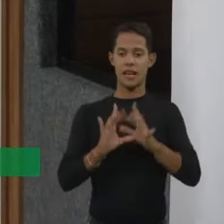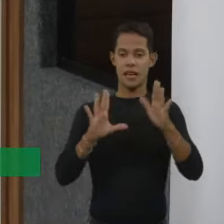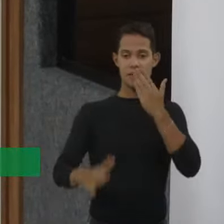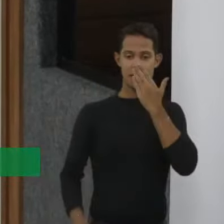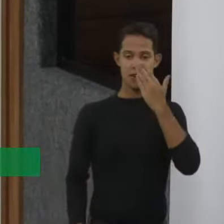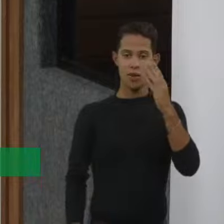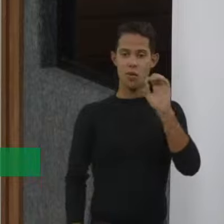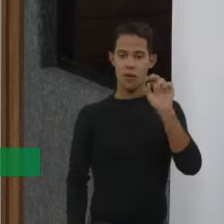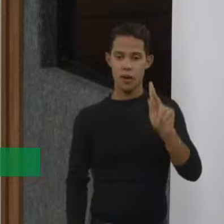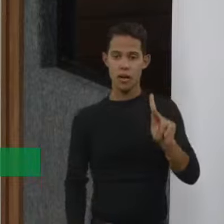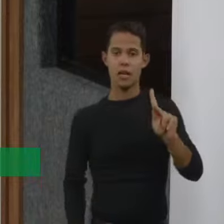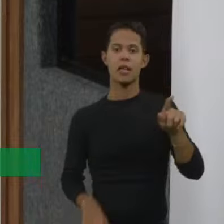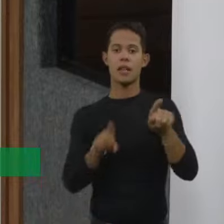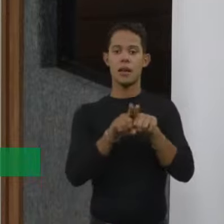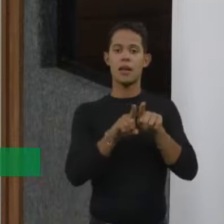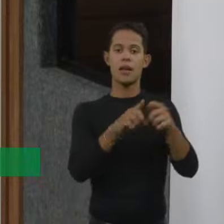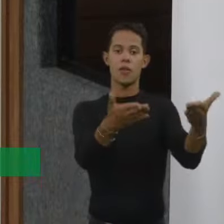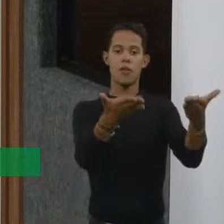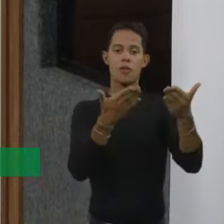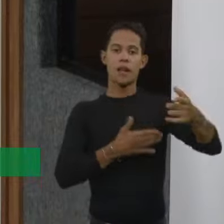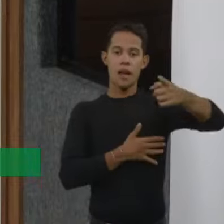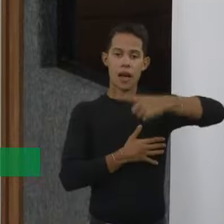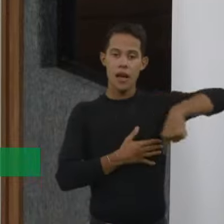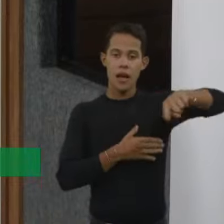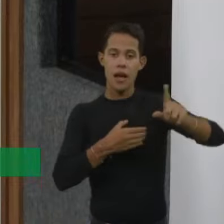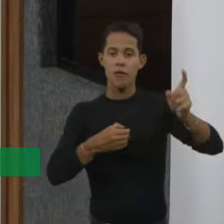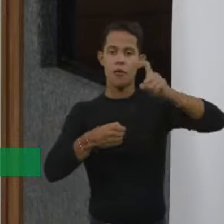E nós vamos convidá-los depois para retornar. A